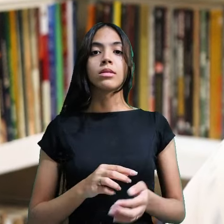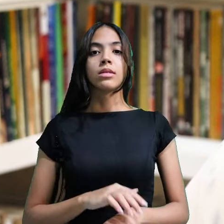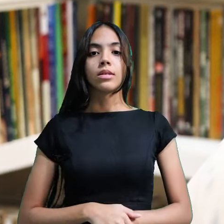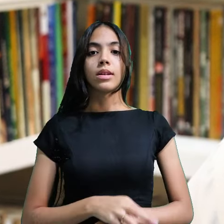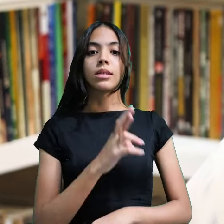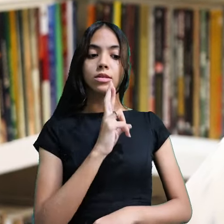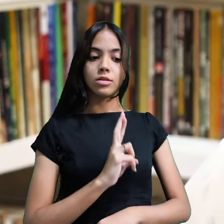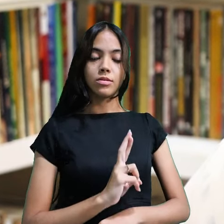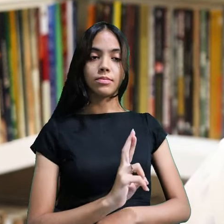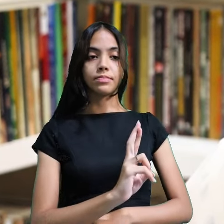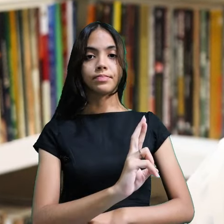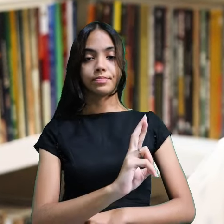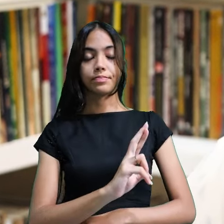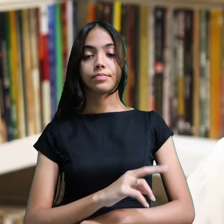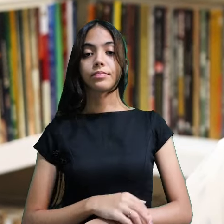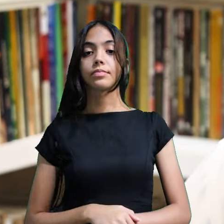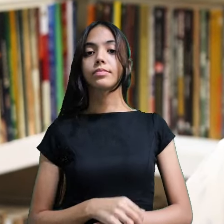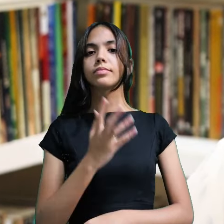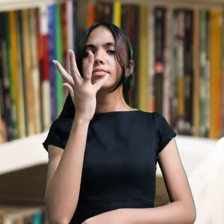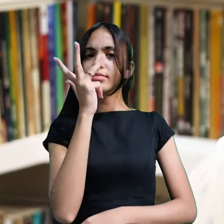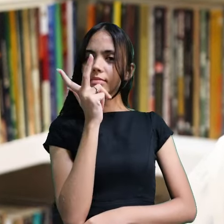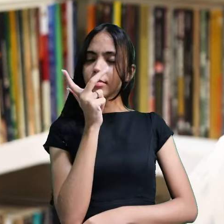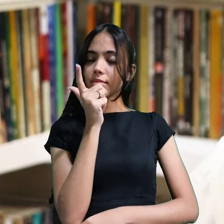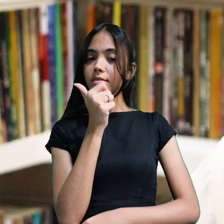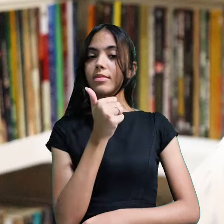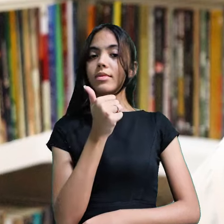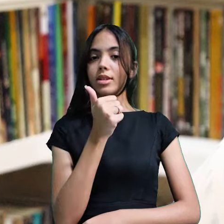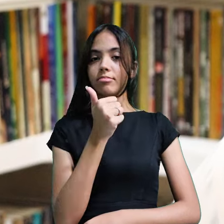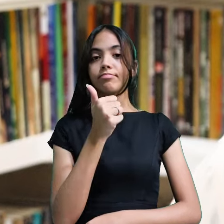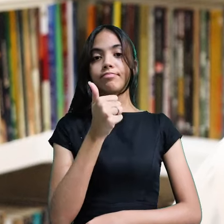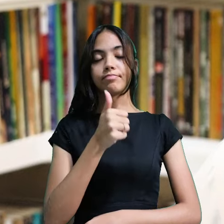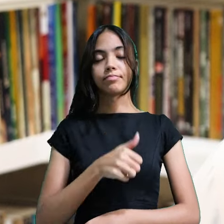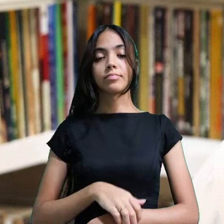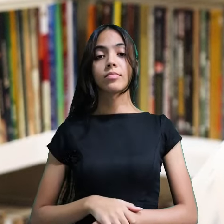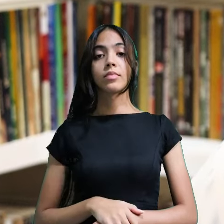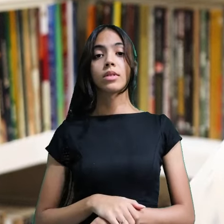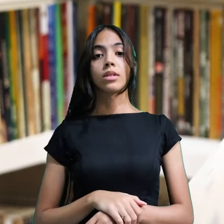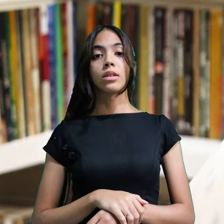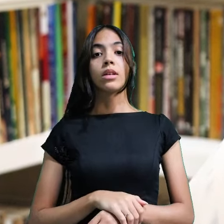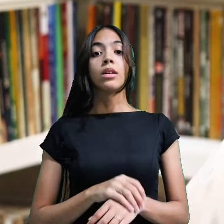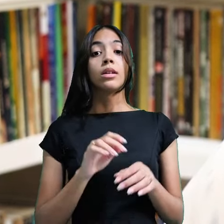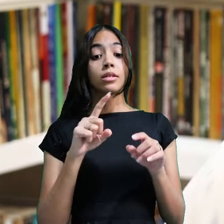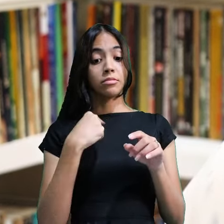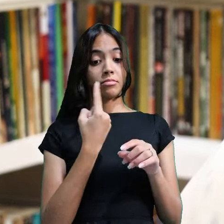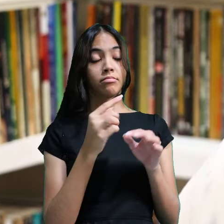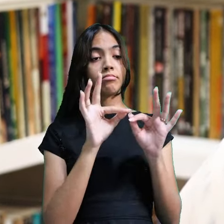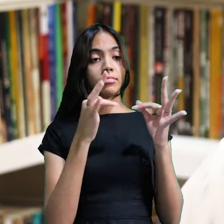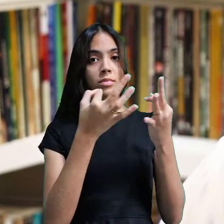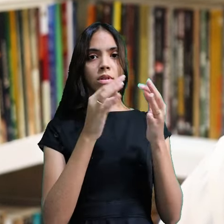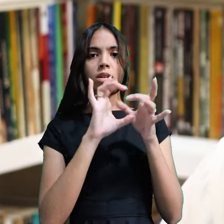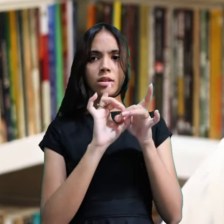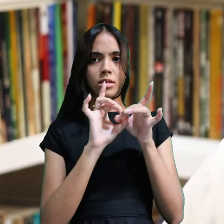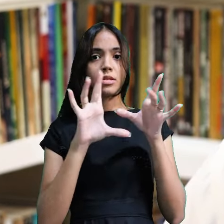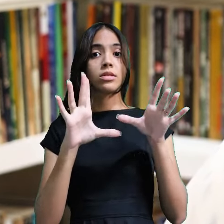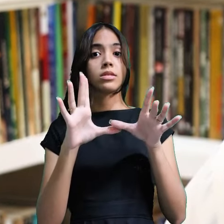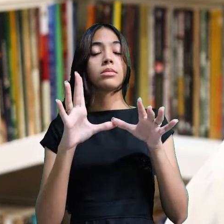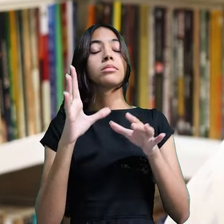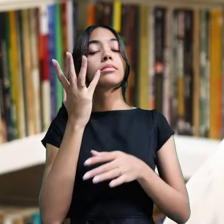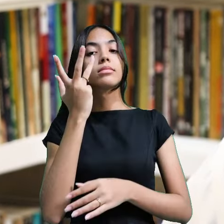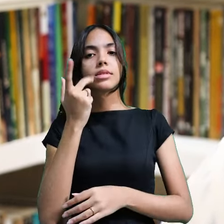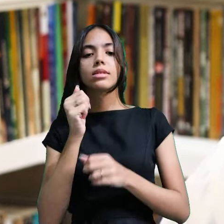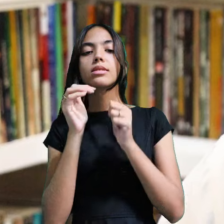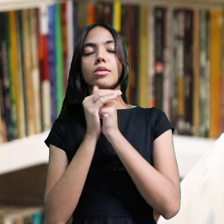isso que é lindo e memorável em nossas famílias deixarmos as crianças orarem, porque